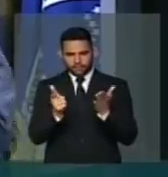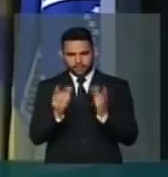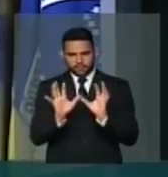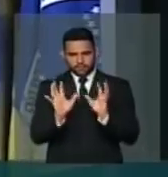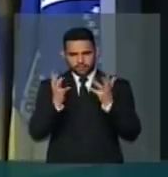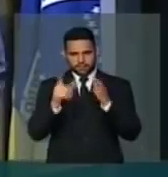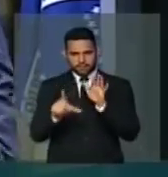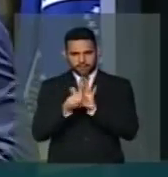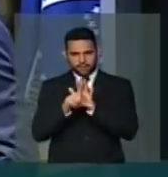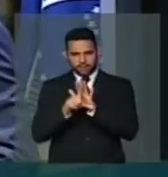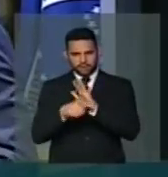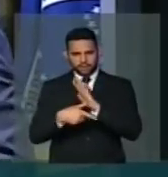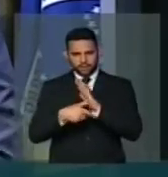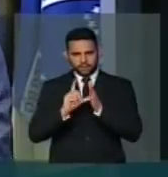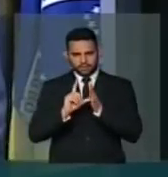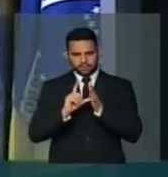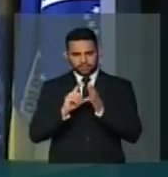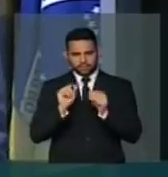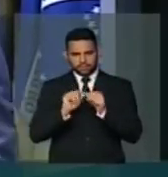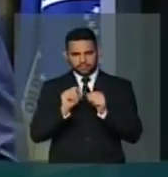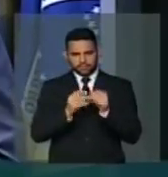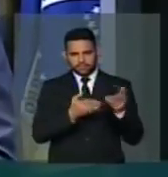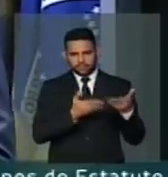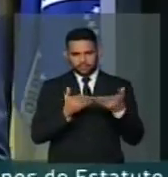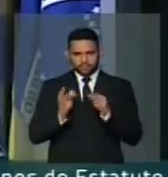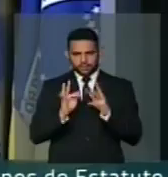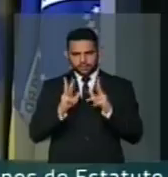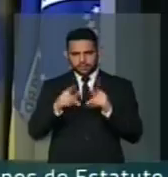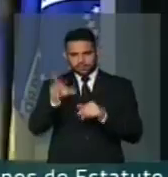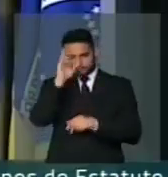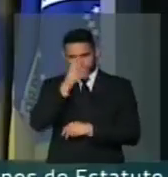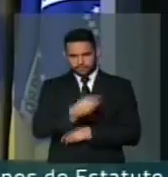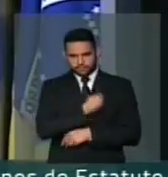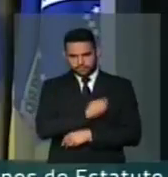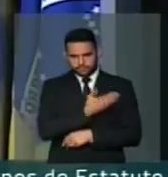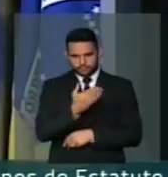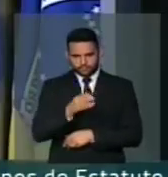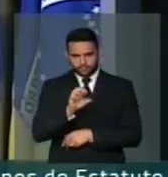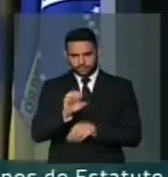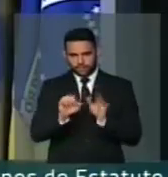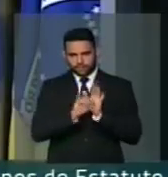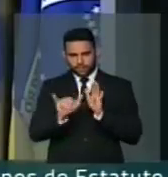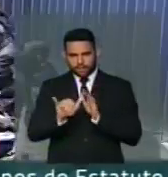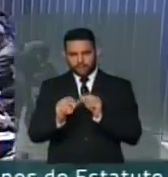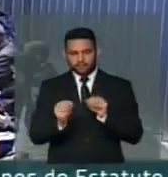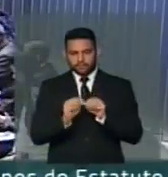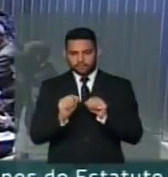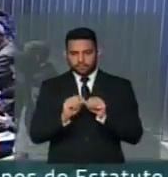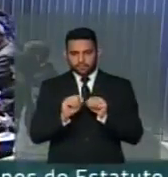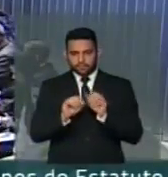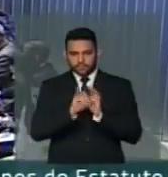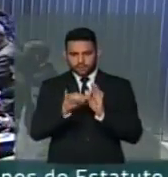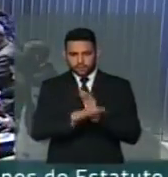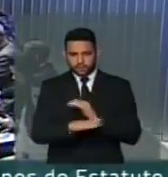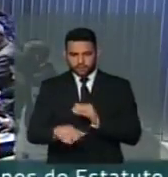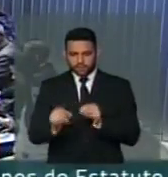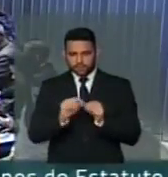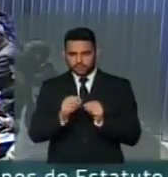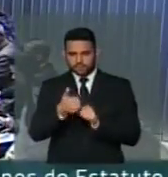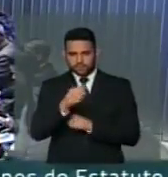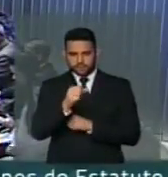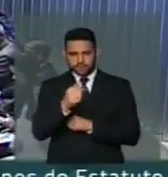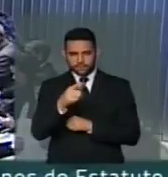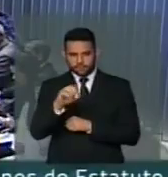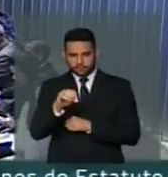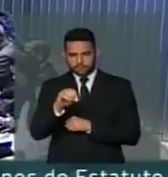comemorativa da lei, que antes aqui eu fiz o convite a todos os senhores presentes. O ECA, que foi instituído em julho de 1990